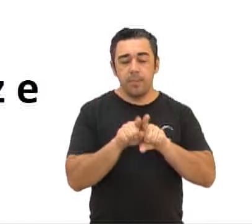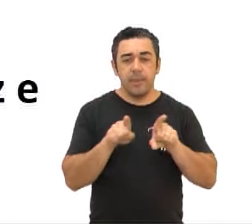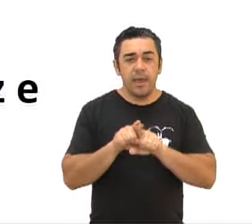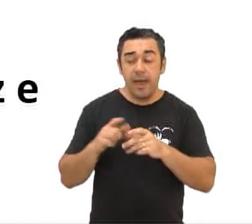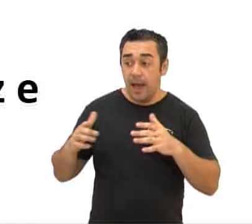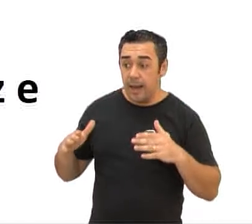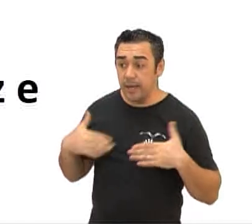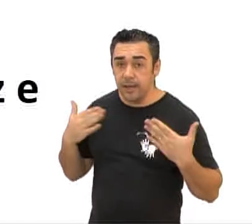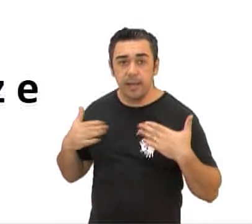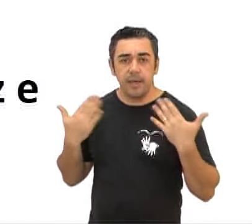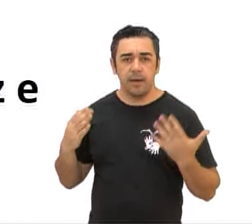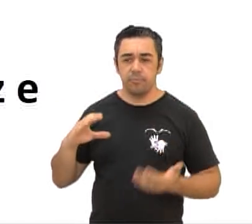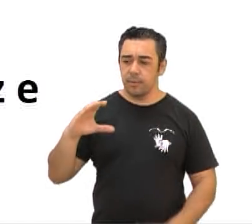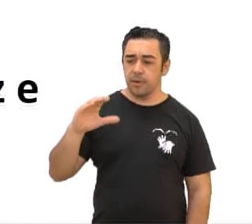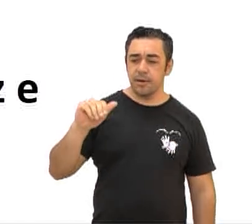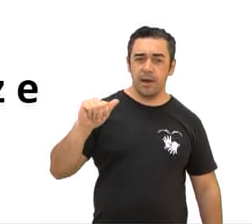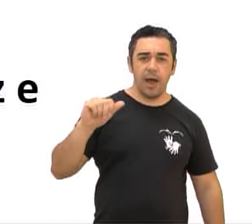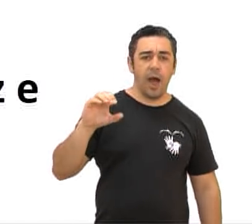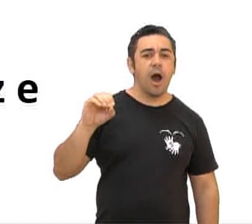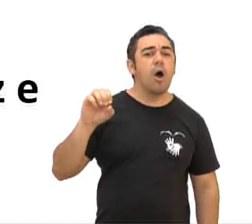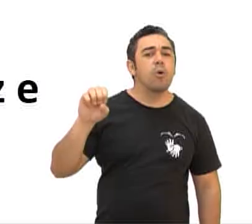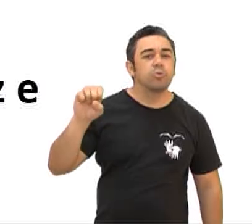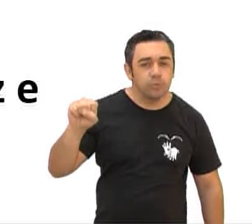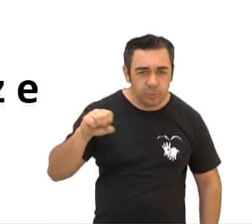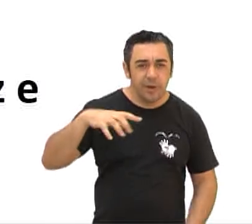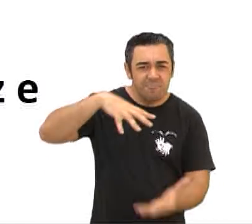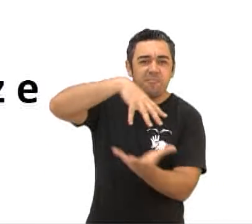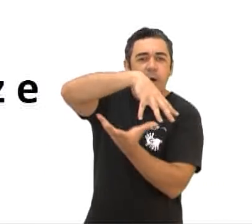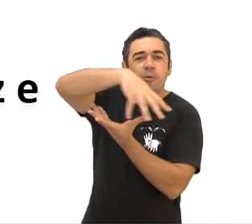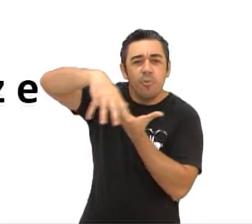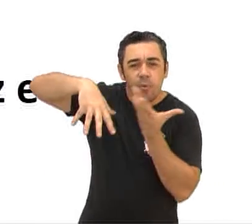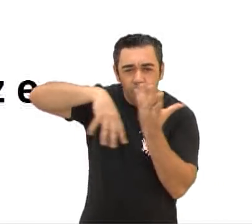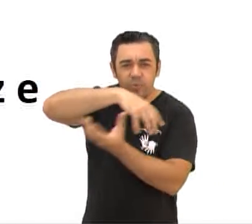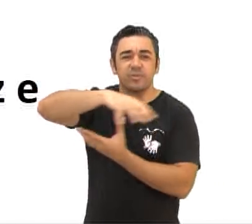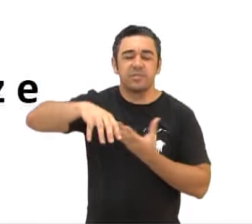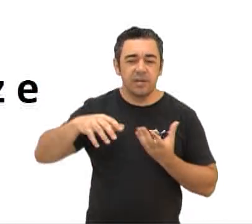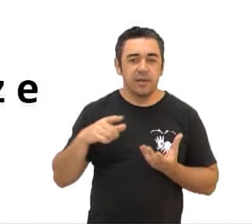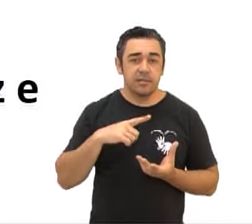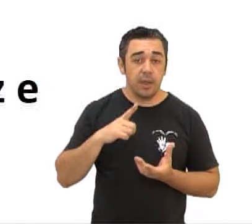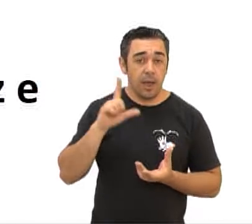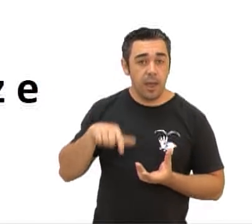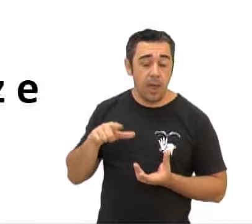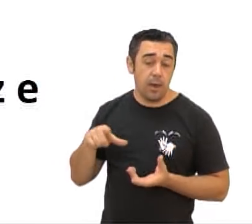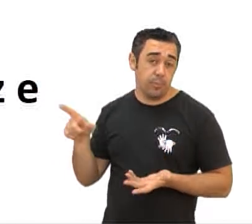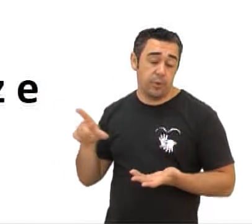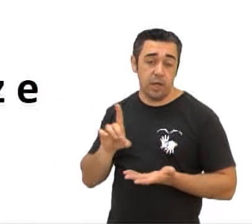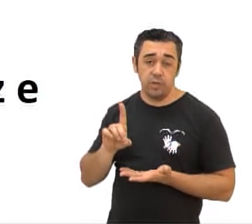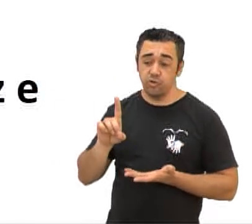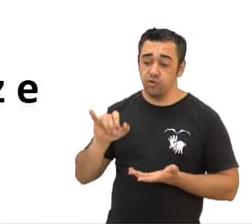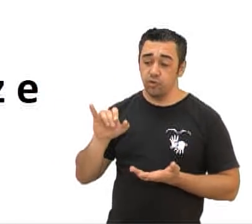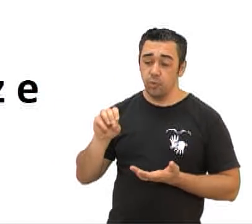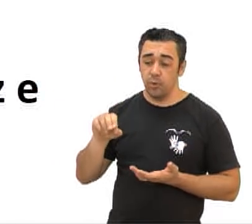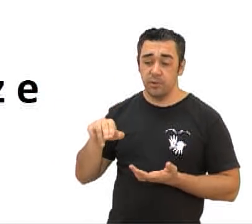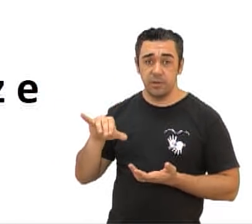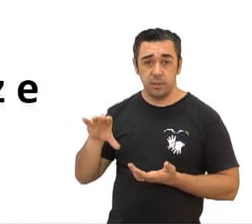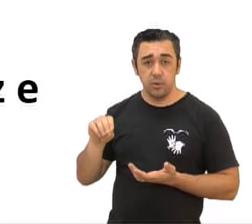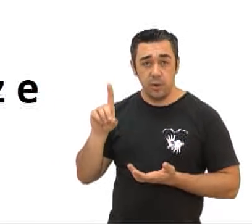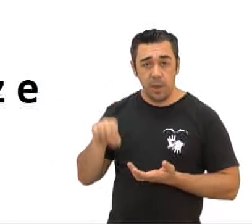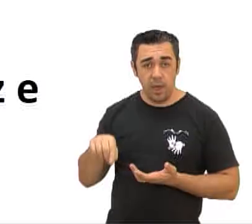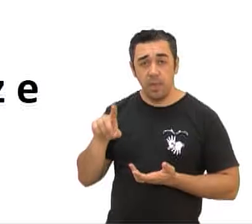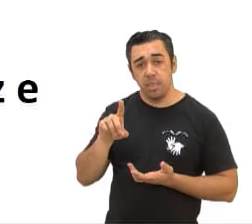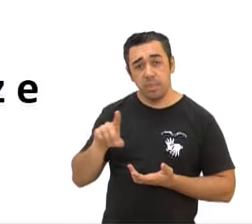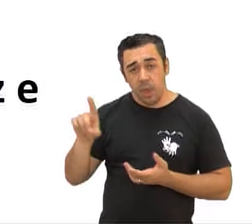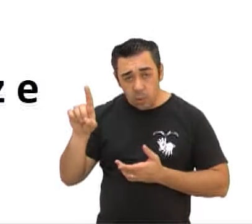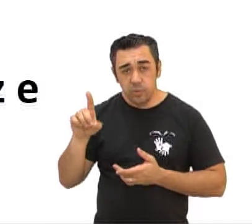quebra de regras, a alegria, a embriaguez, né? Dionísio, deus do vinho, tá? E a exuberância, tá? Essa seria a